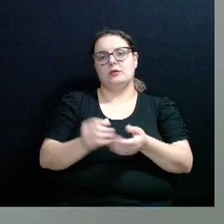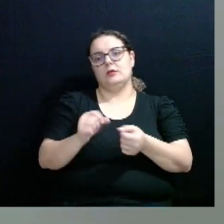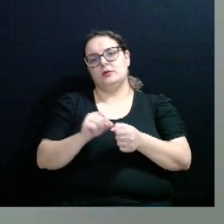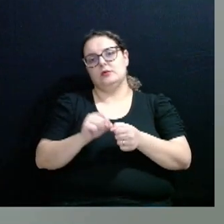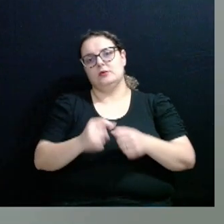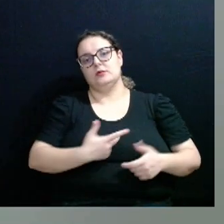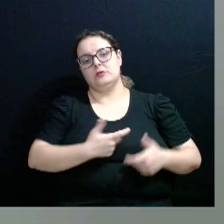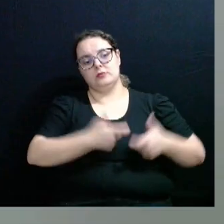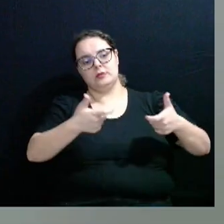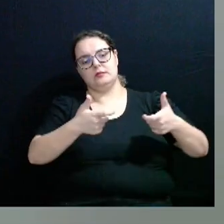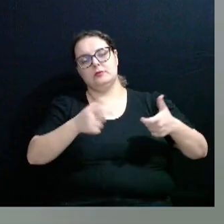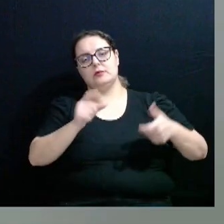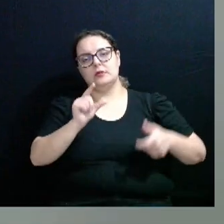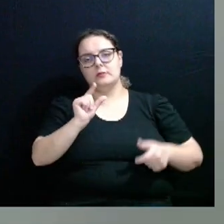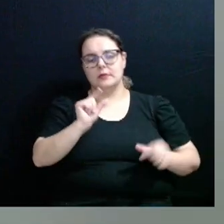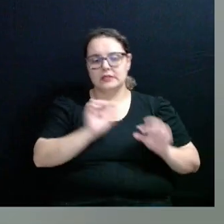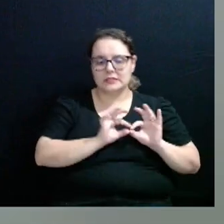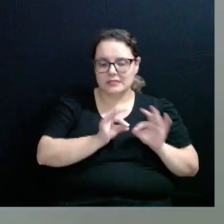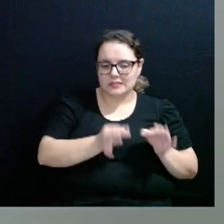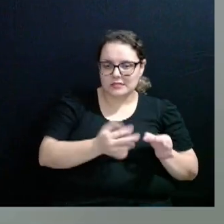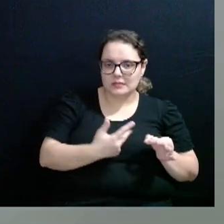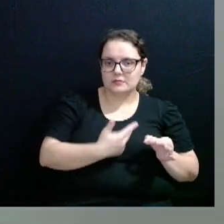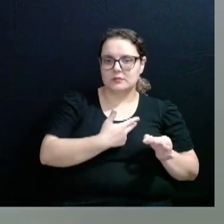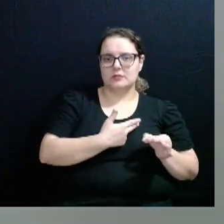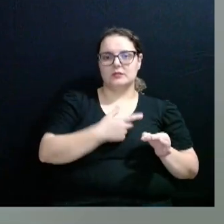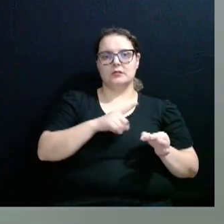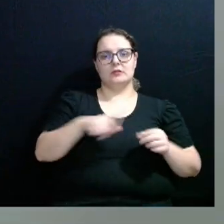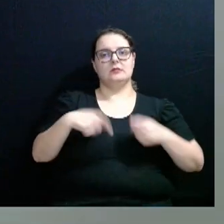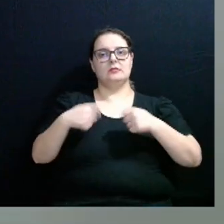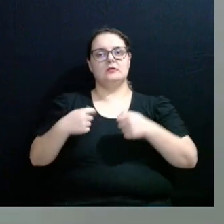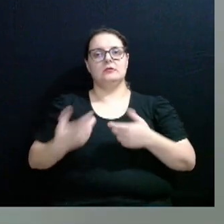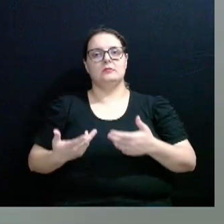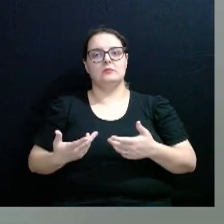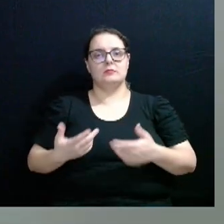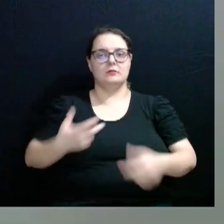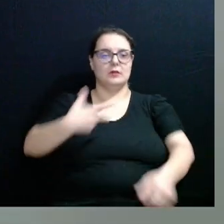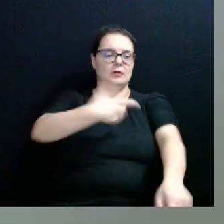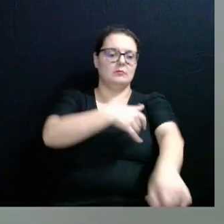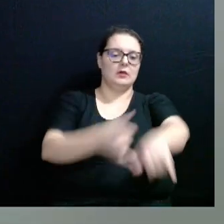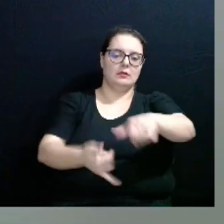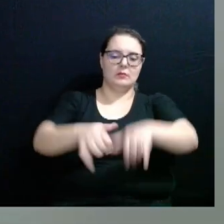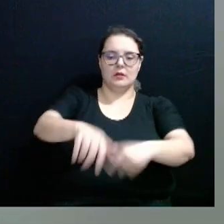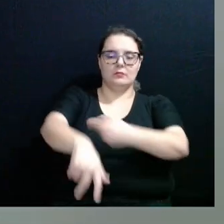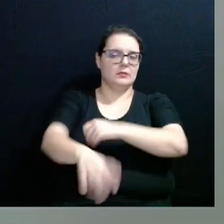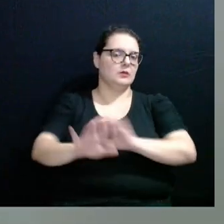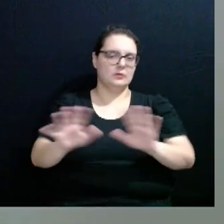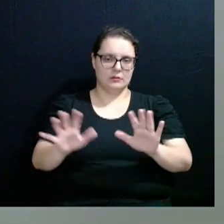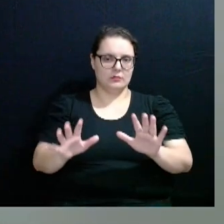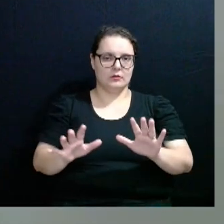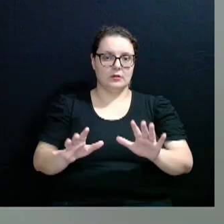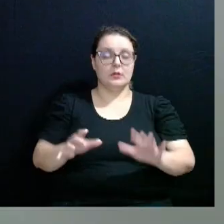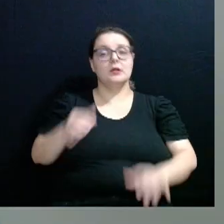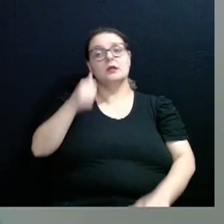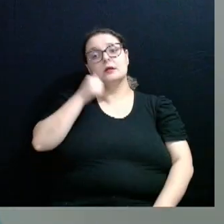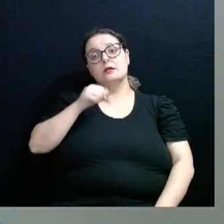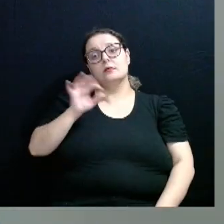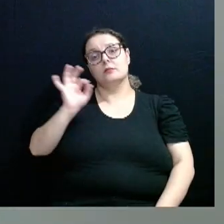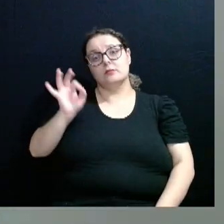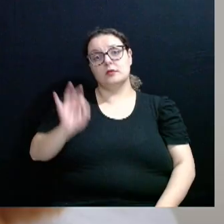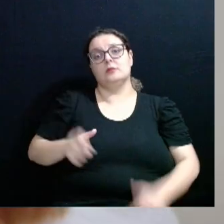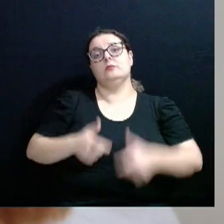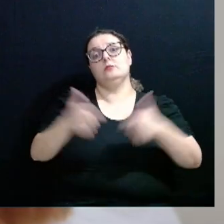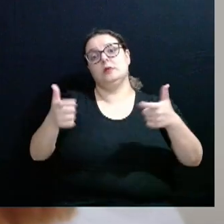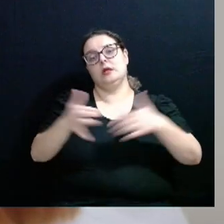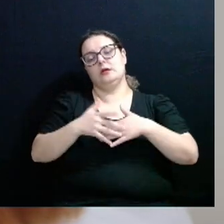menores, eventualmente a gente não vai precisar fazer uma quimioterapia e, eventualmente, essa mulher vai ter uma chance de cura maior do que num diagnóstico mais